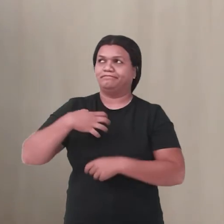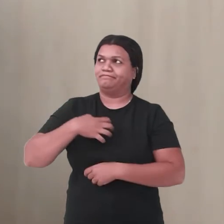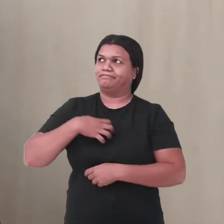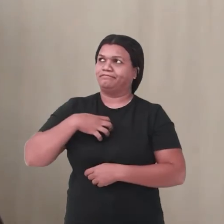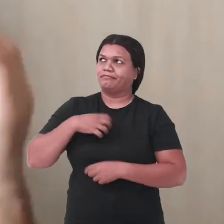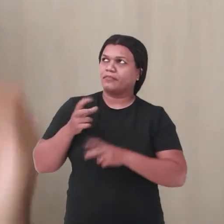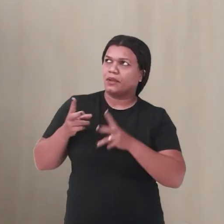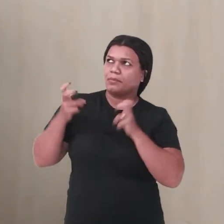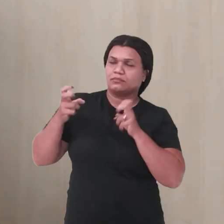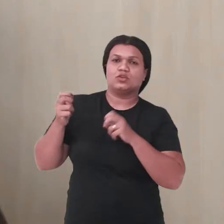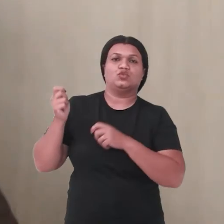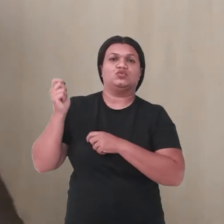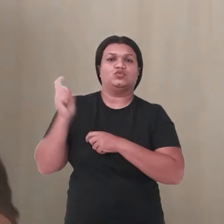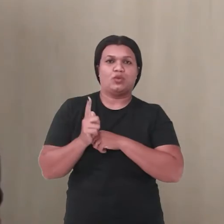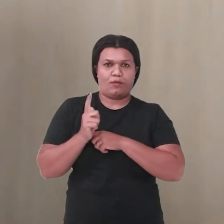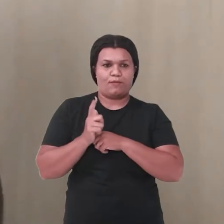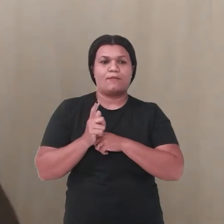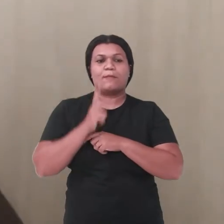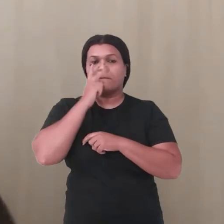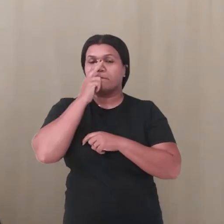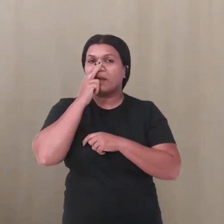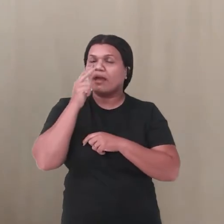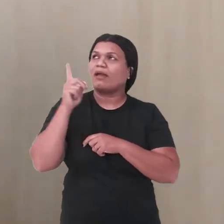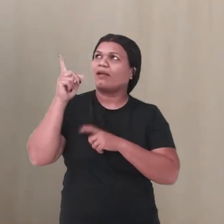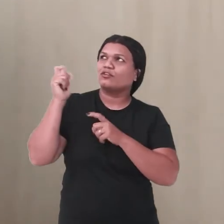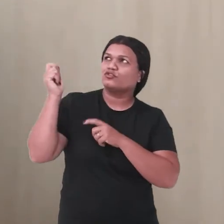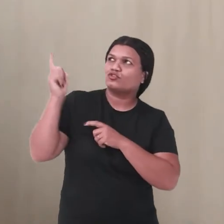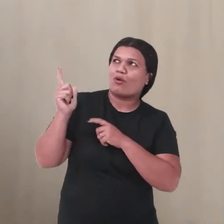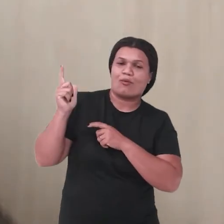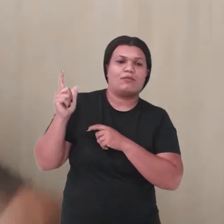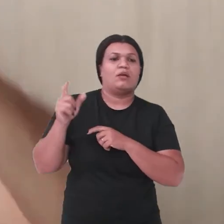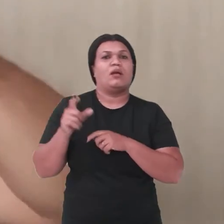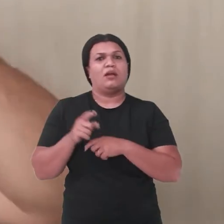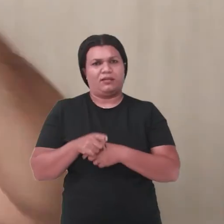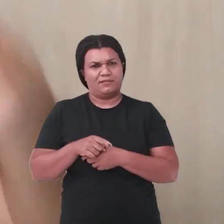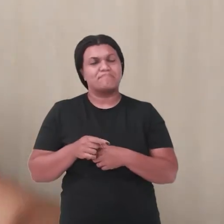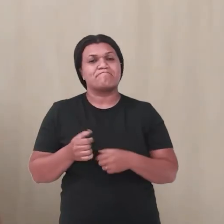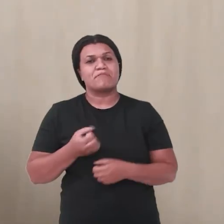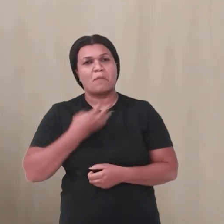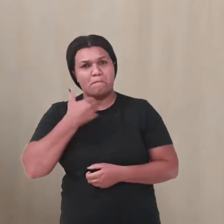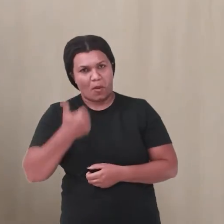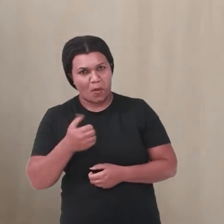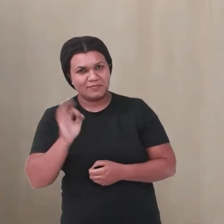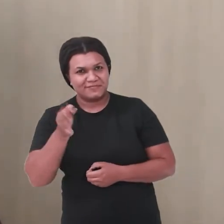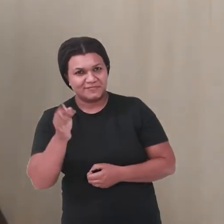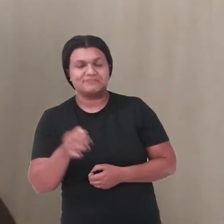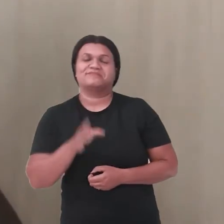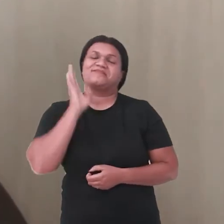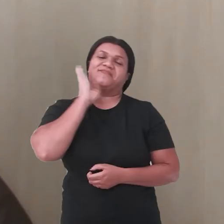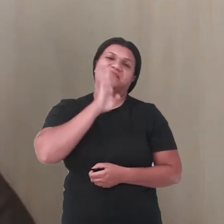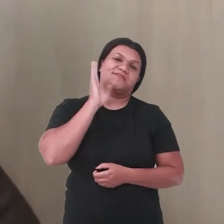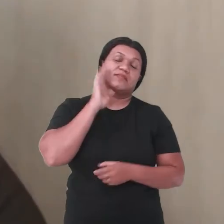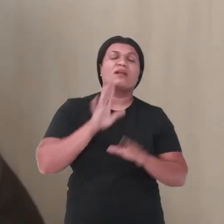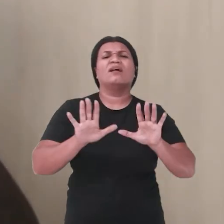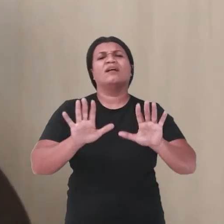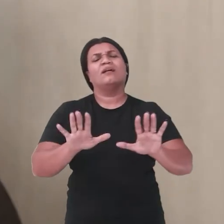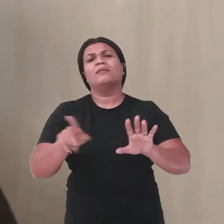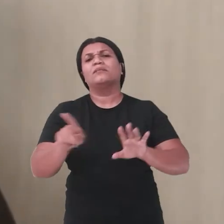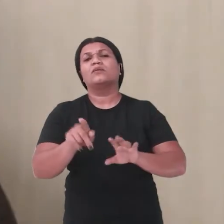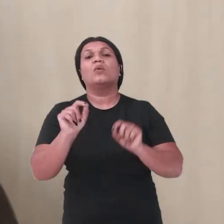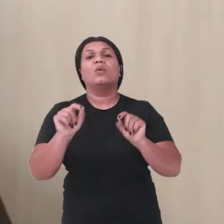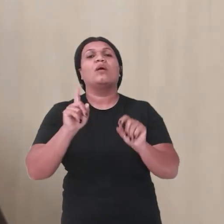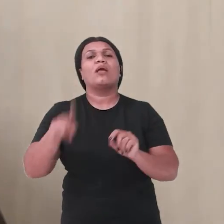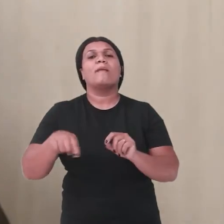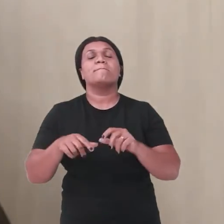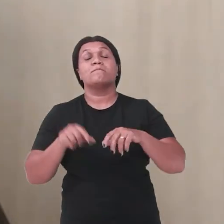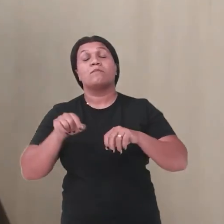daí então o que nós chamamos de movimento aparente do Sol. Da hora ou não? Super legal, né? Mas professor,